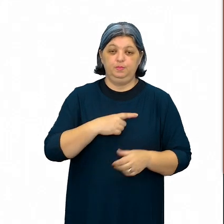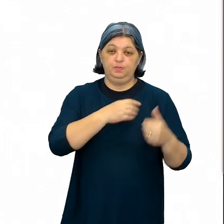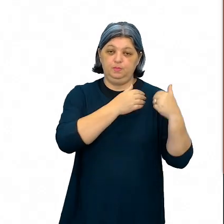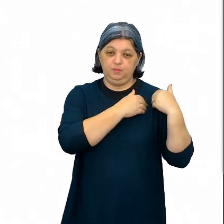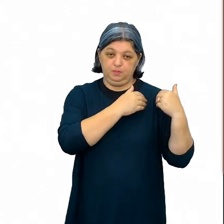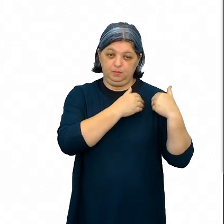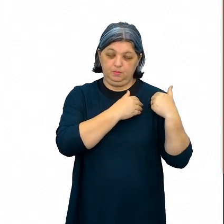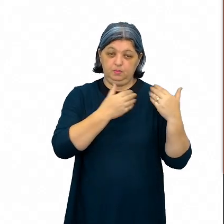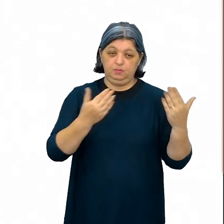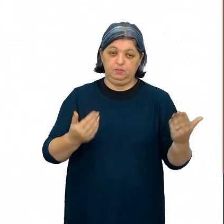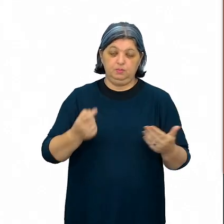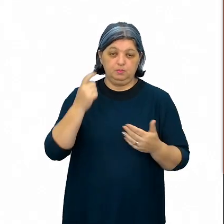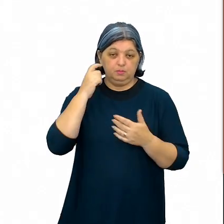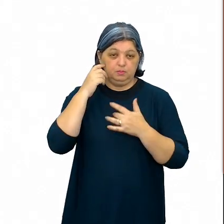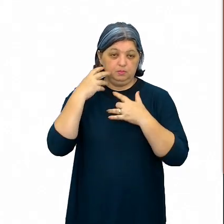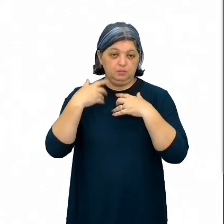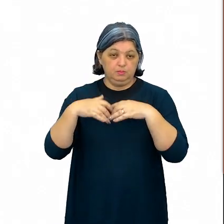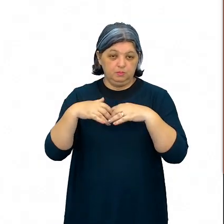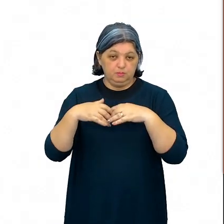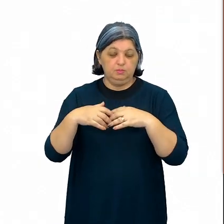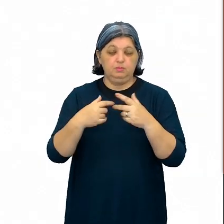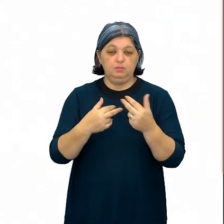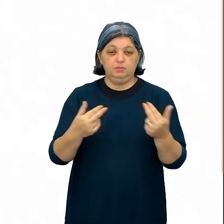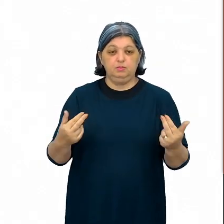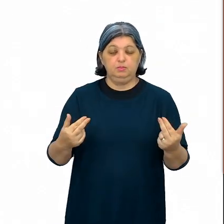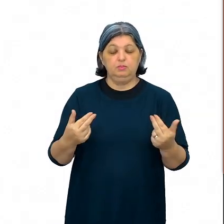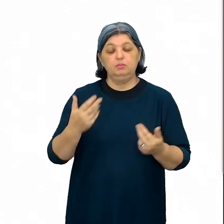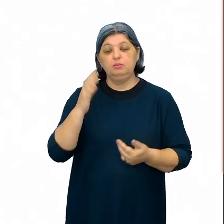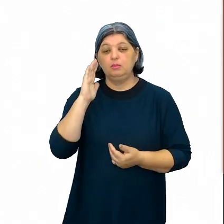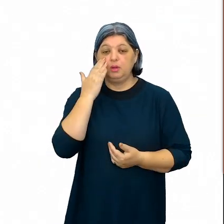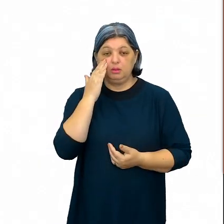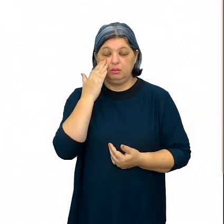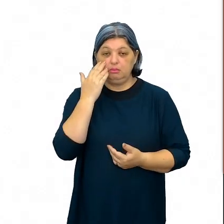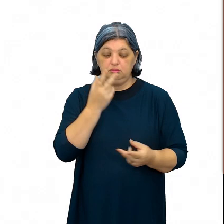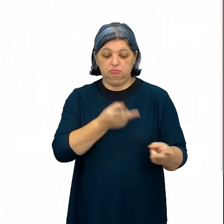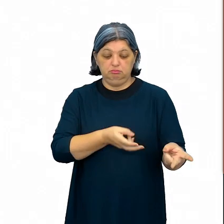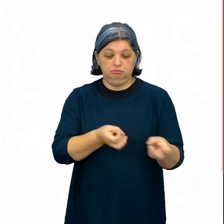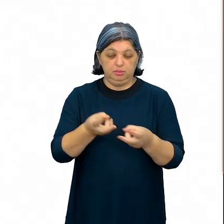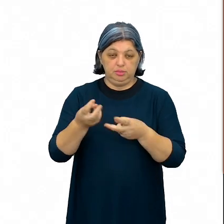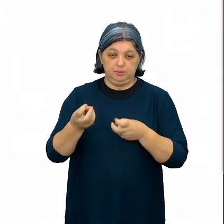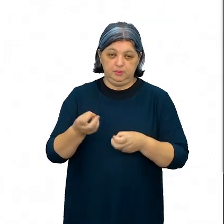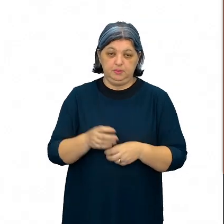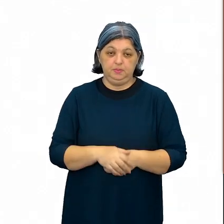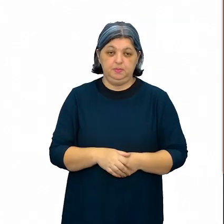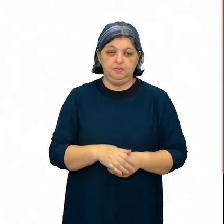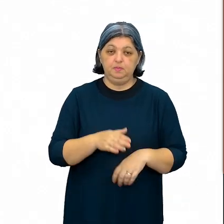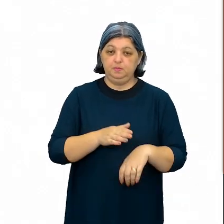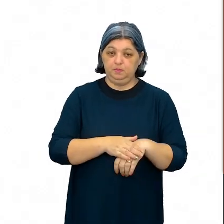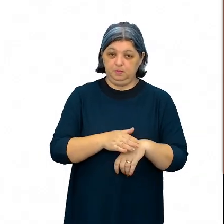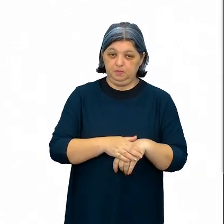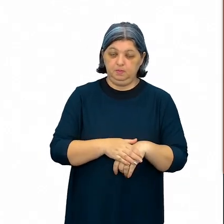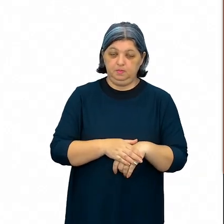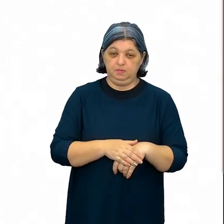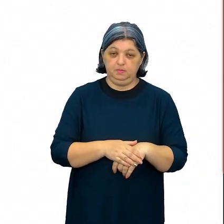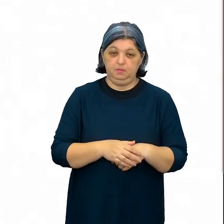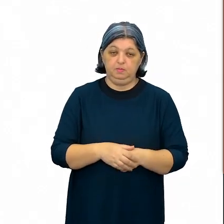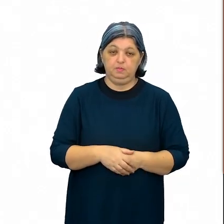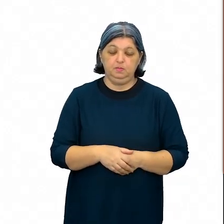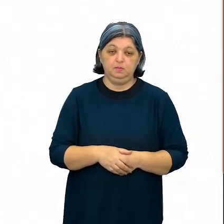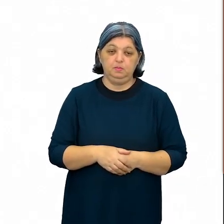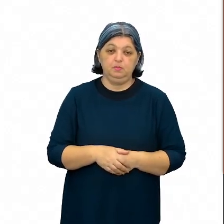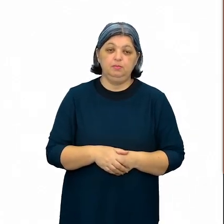de hoje né é refletir um pouco sobre isso a identificar isso é fazer com que isso né